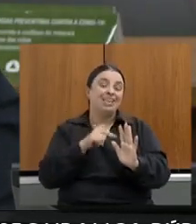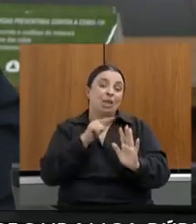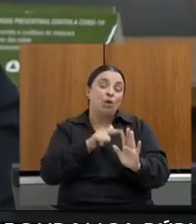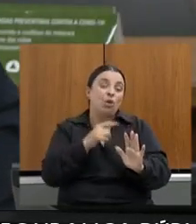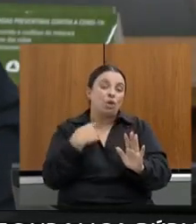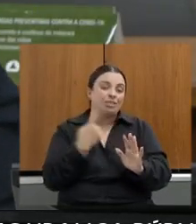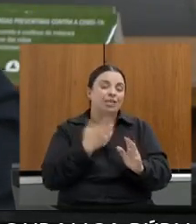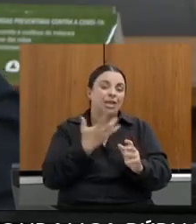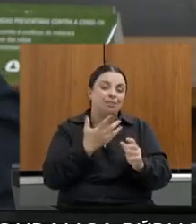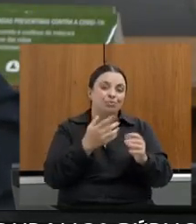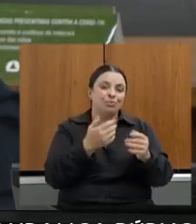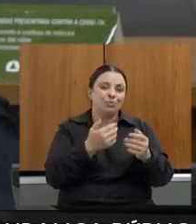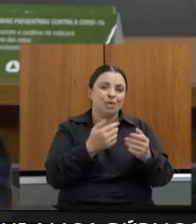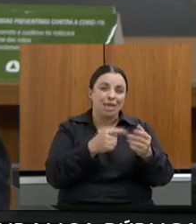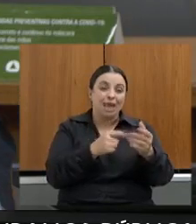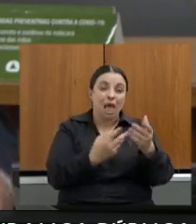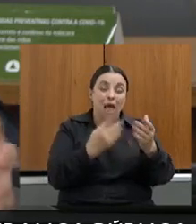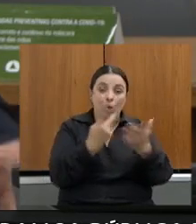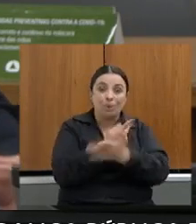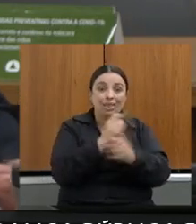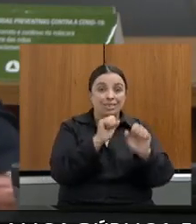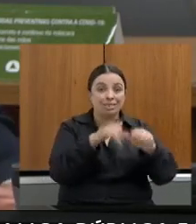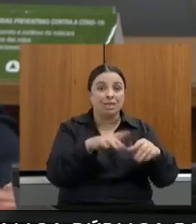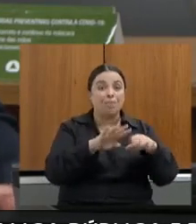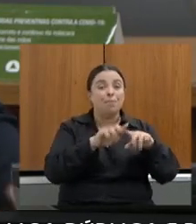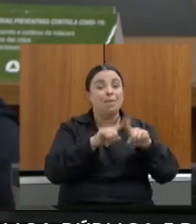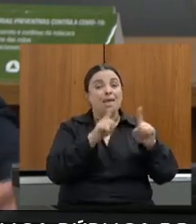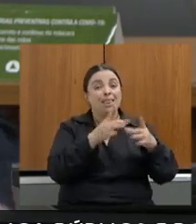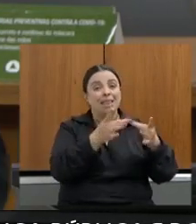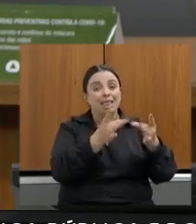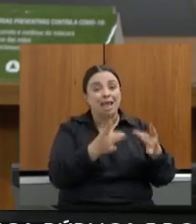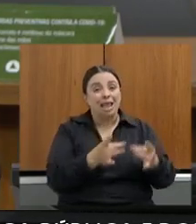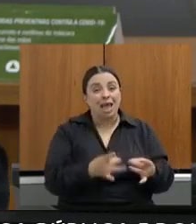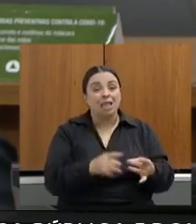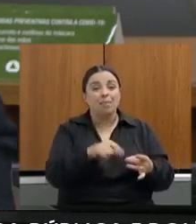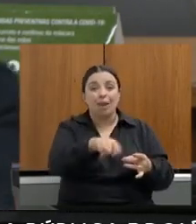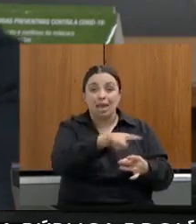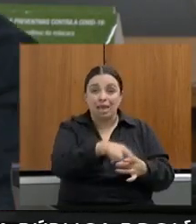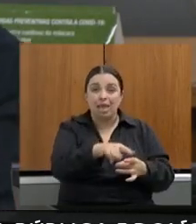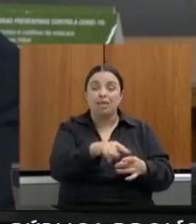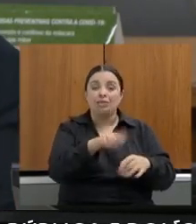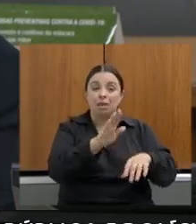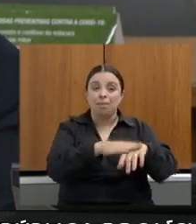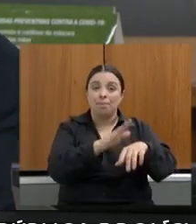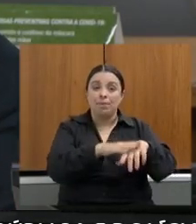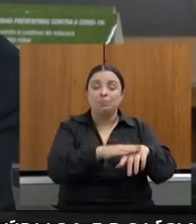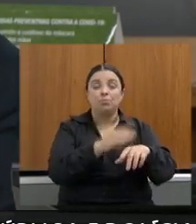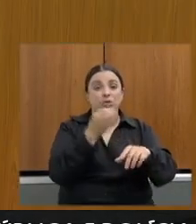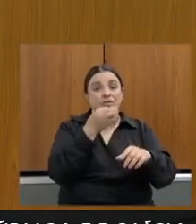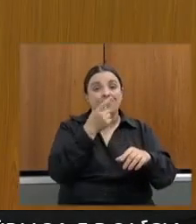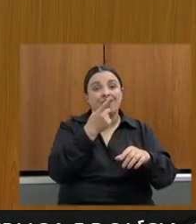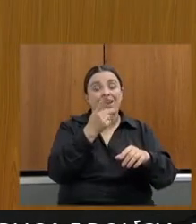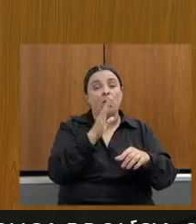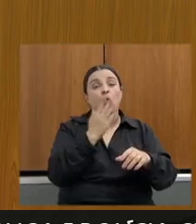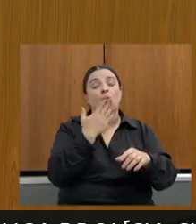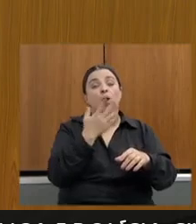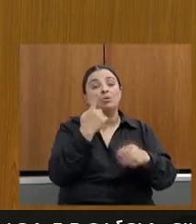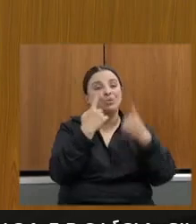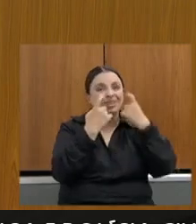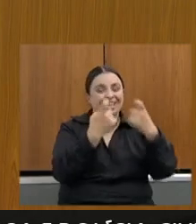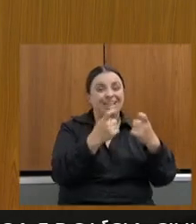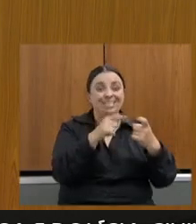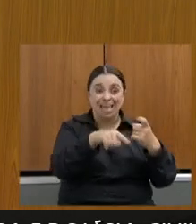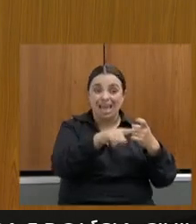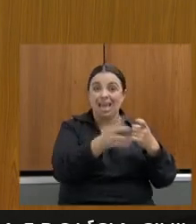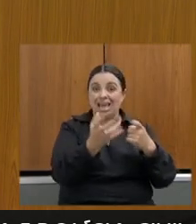inclusive com sindicatos participantes para que ele próprio coloquem exatamente o interesse de cada um deles tem hora que você quer colocar tudo